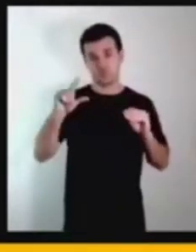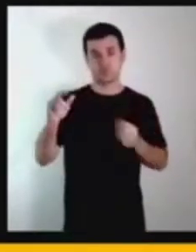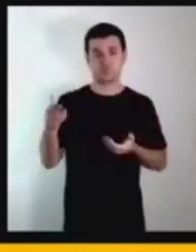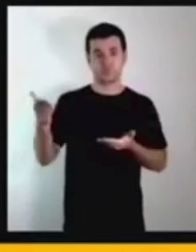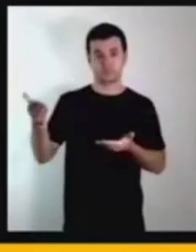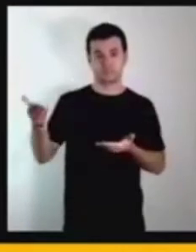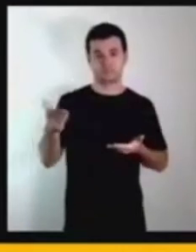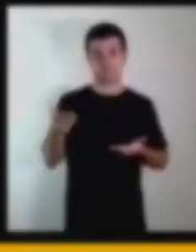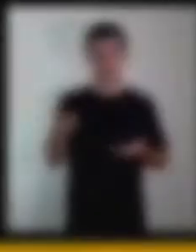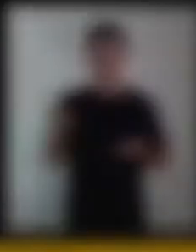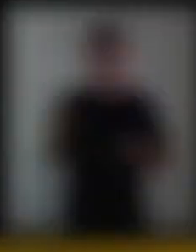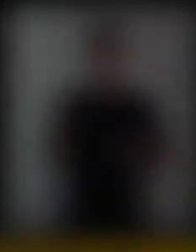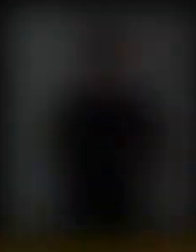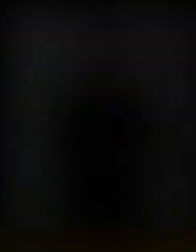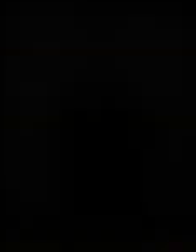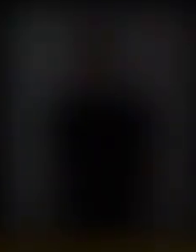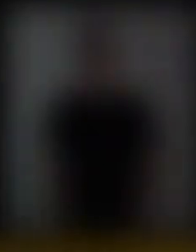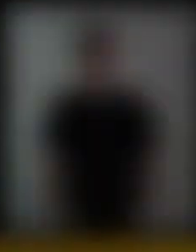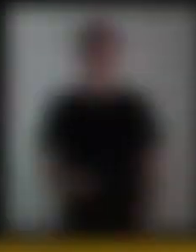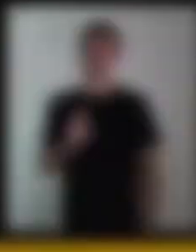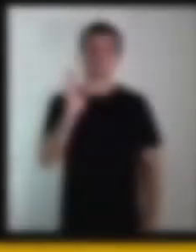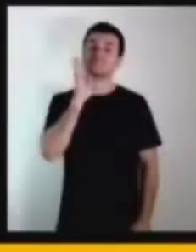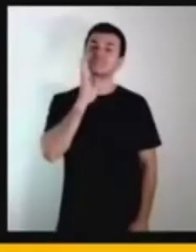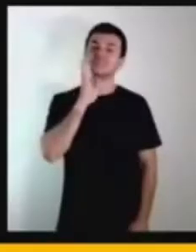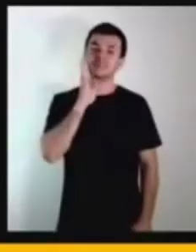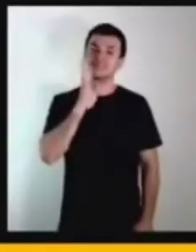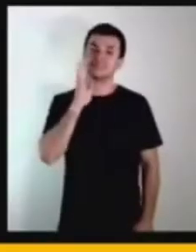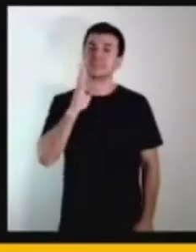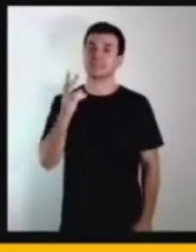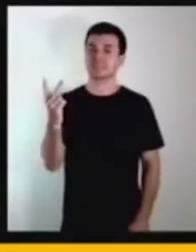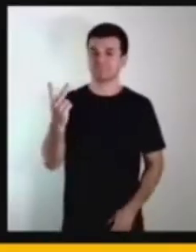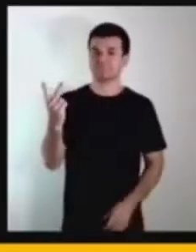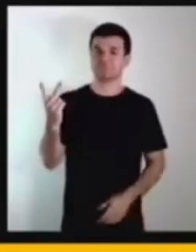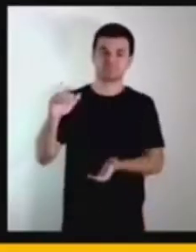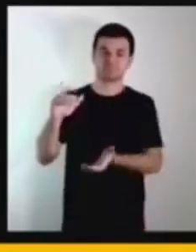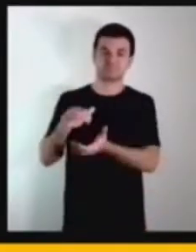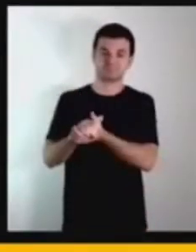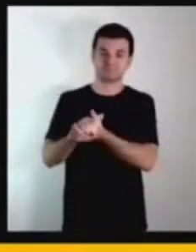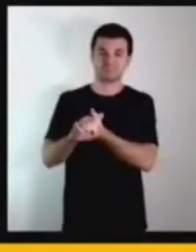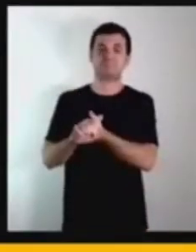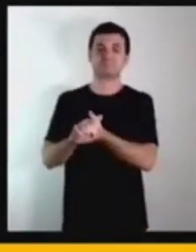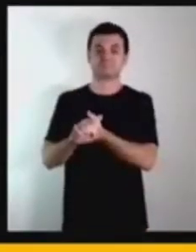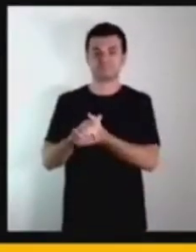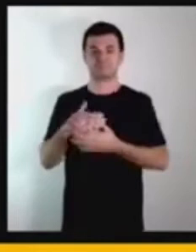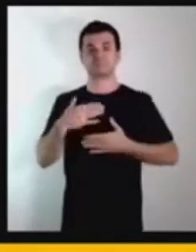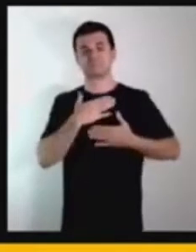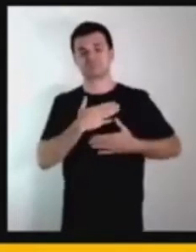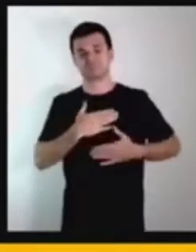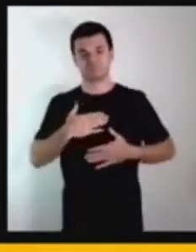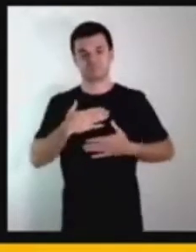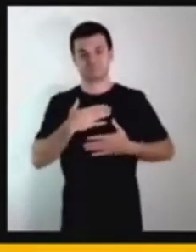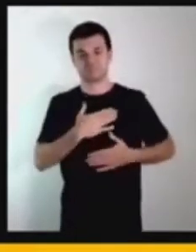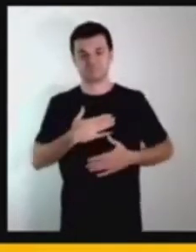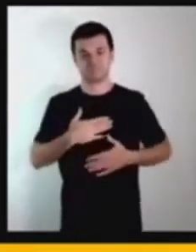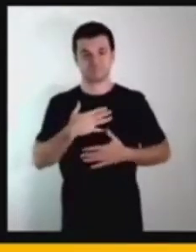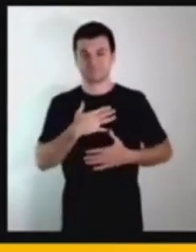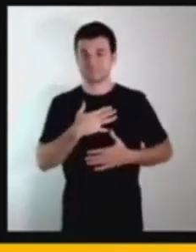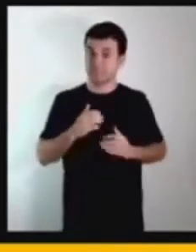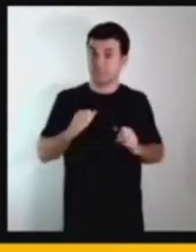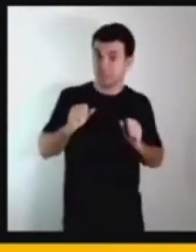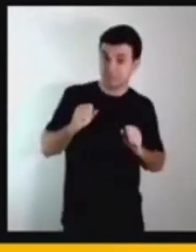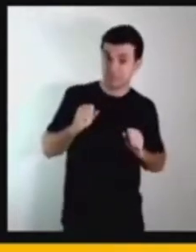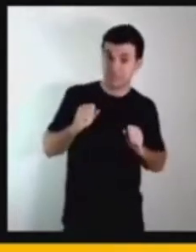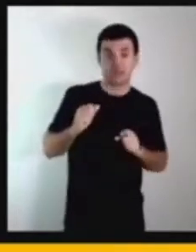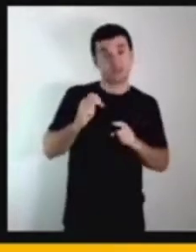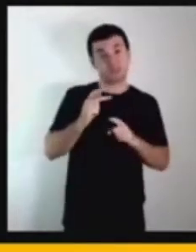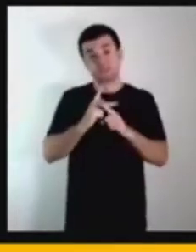a Kizzy e o Alisson aqui. Casal, demais, demais, demais. Será que vocês vão ganhar todos os prêmios